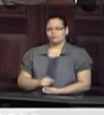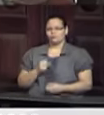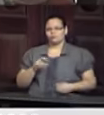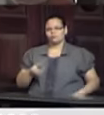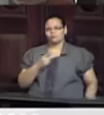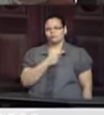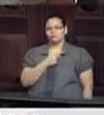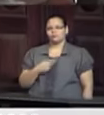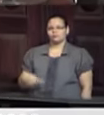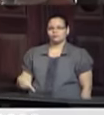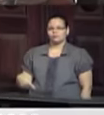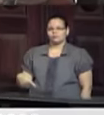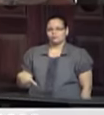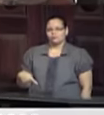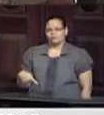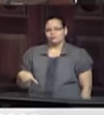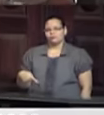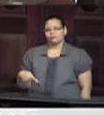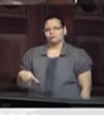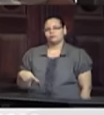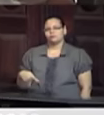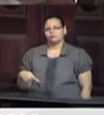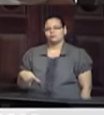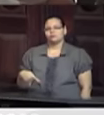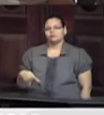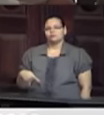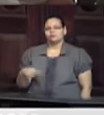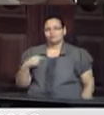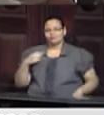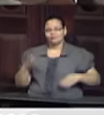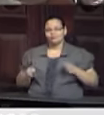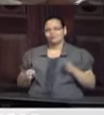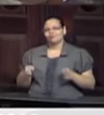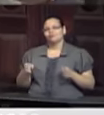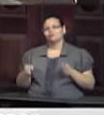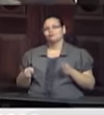Senhor presidente, em exercício,